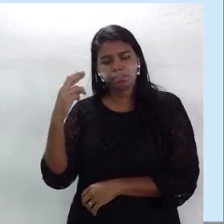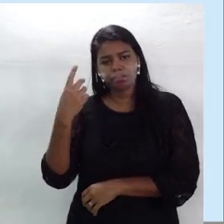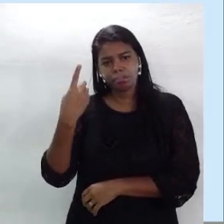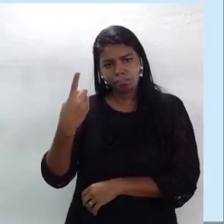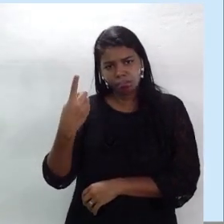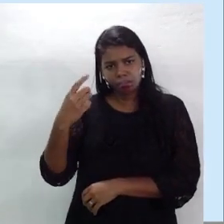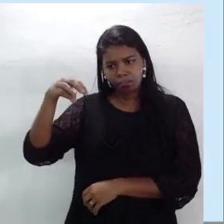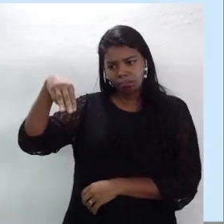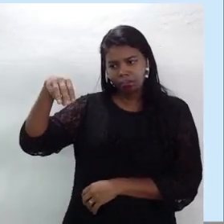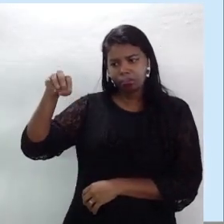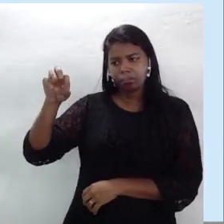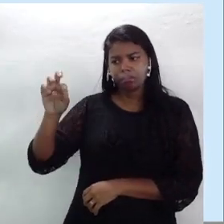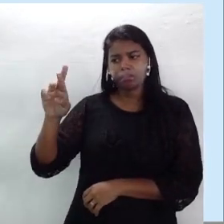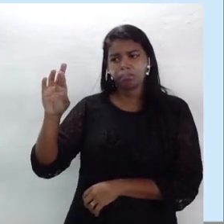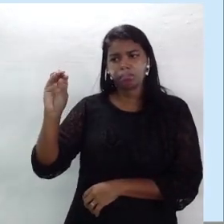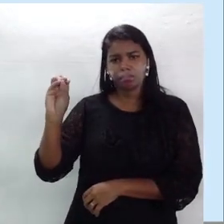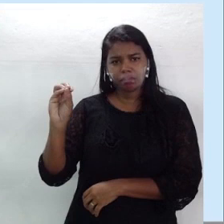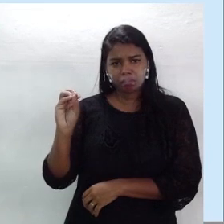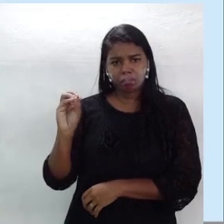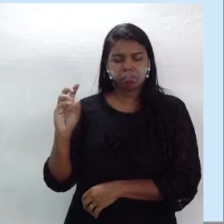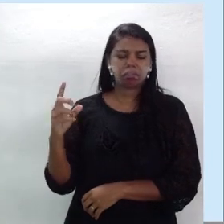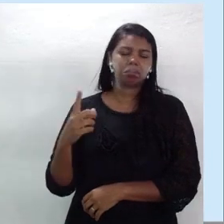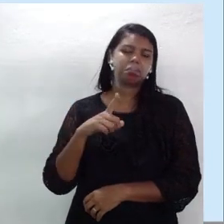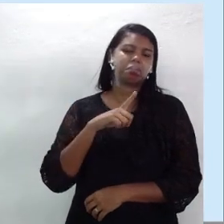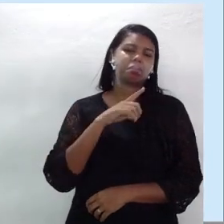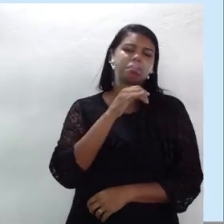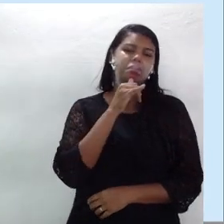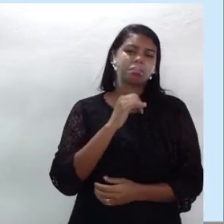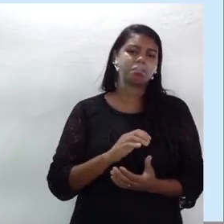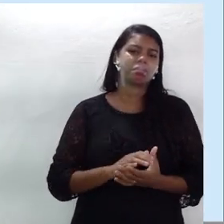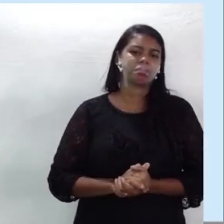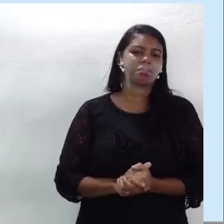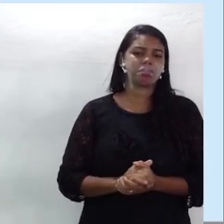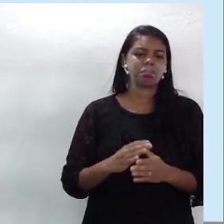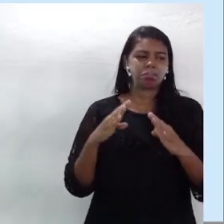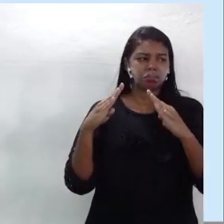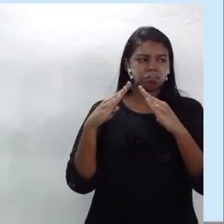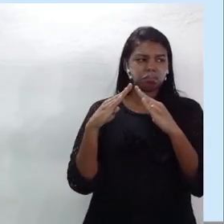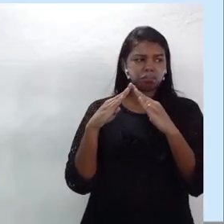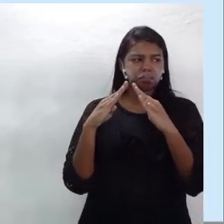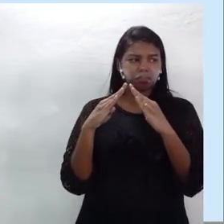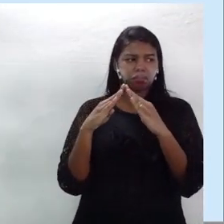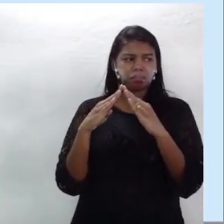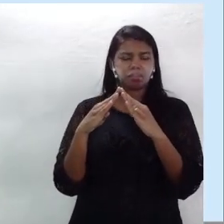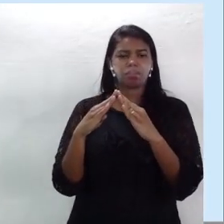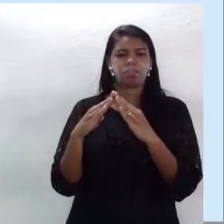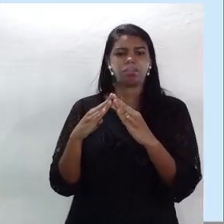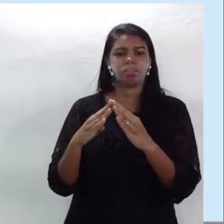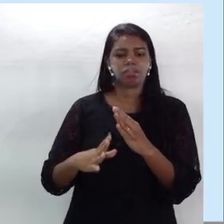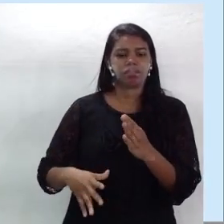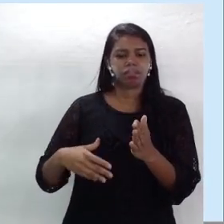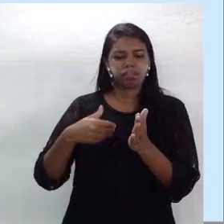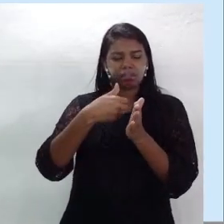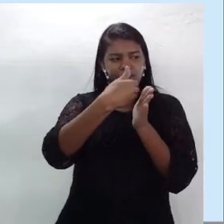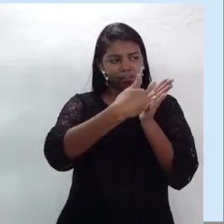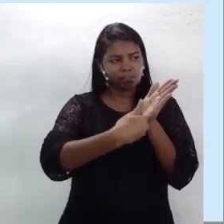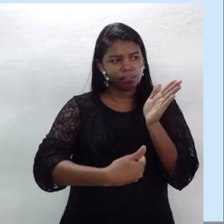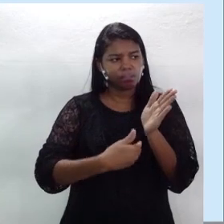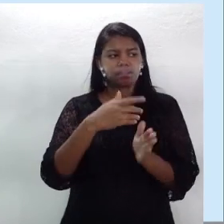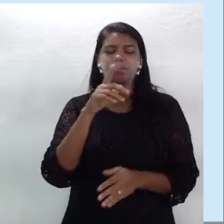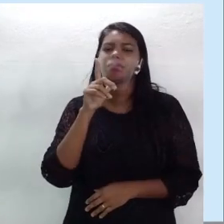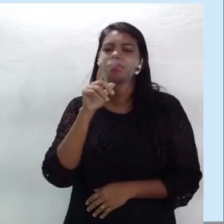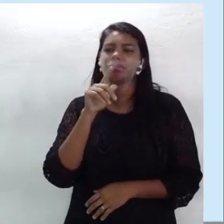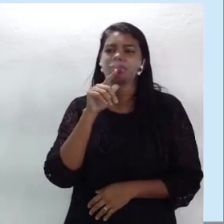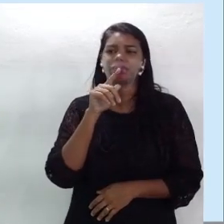cúbico. Então, quando a gente tem na nossa casa, chega uma conta de água, aí tem lá o